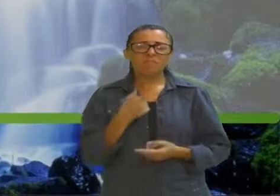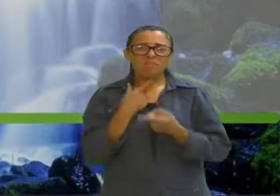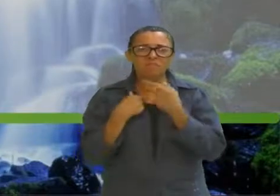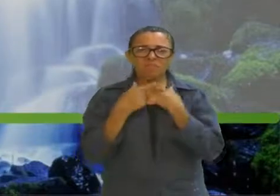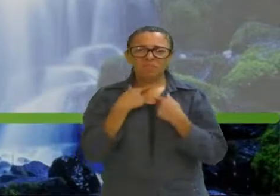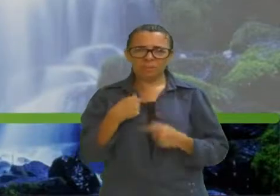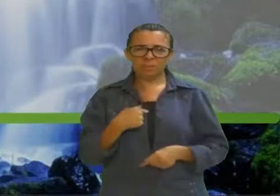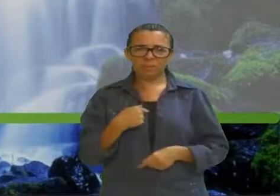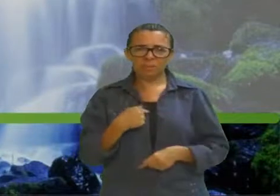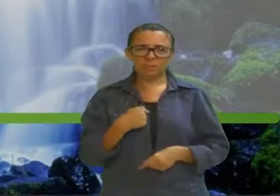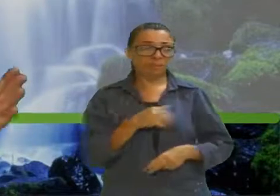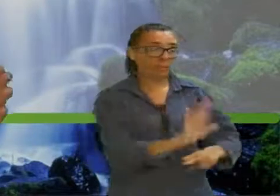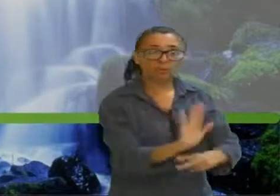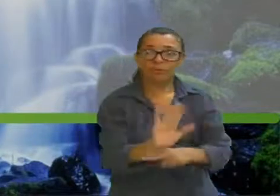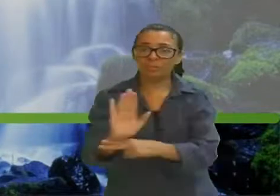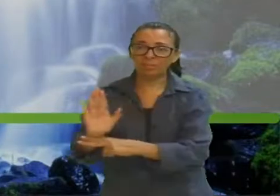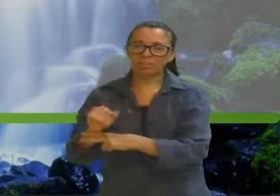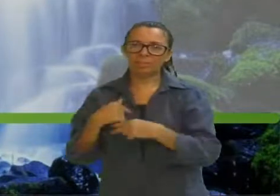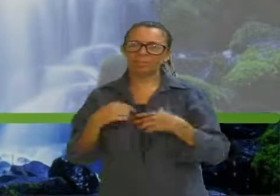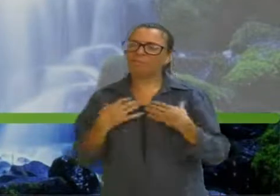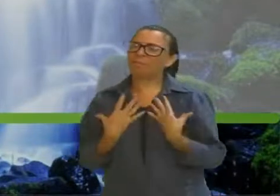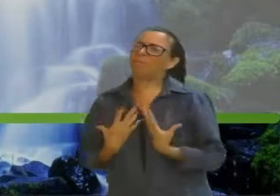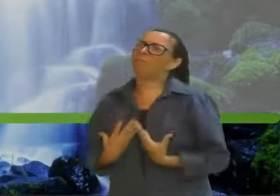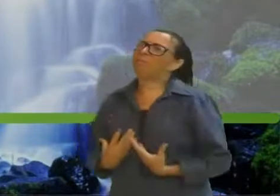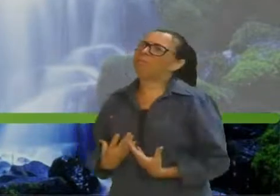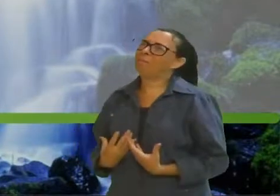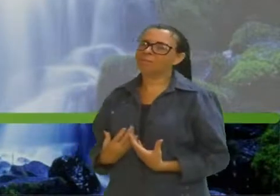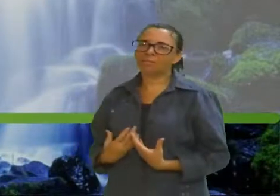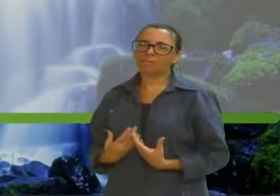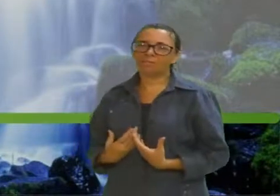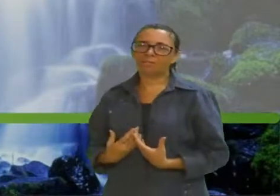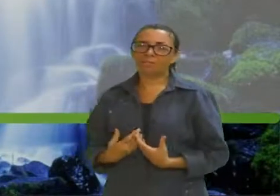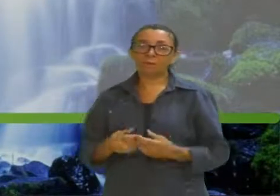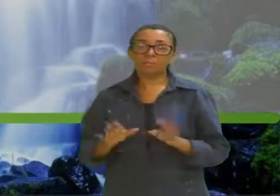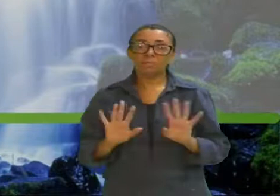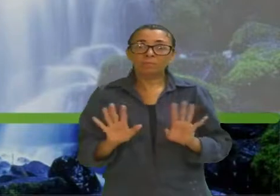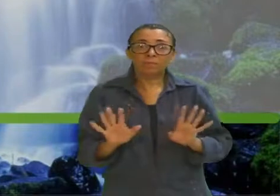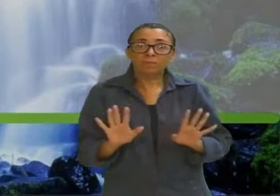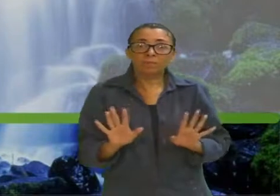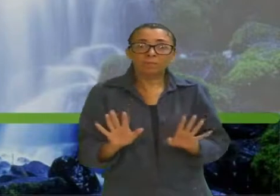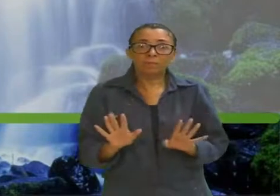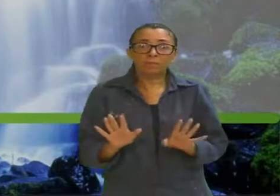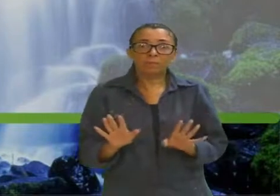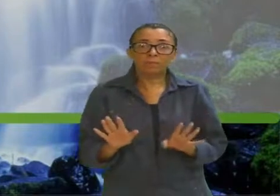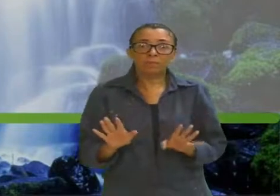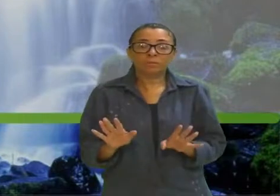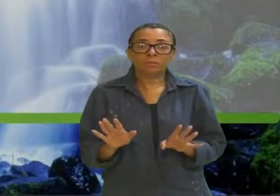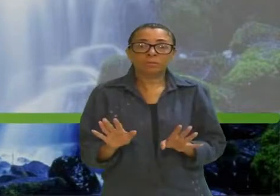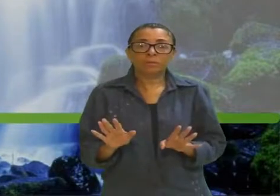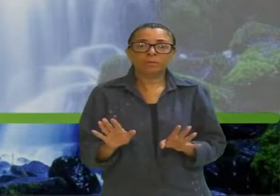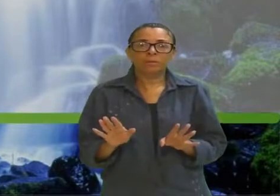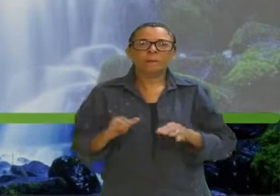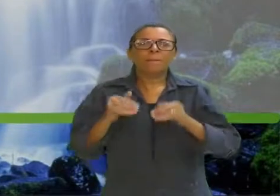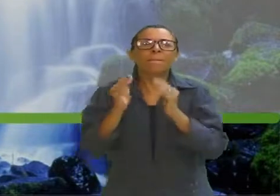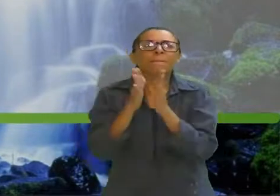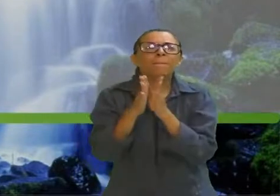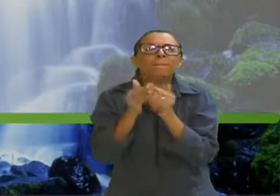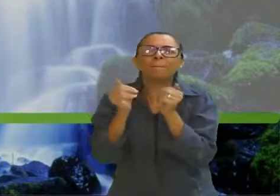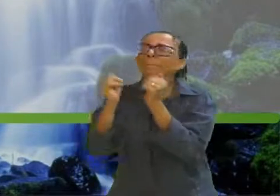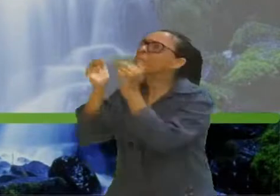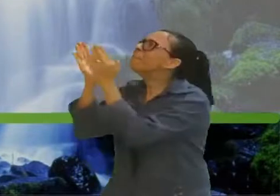o Todo-Poderoso, o nosso Deus. E isso é muito bom, amados. Esse é um sentimento que nós devemos